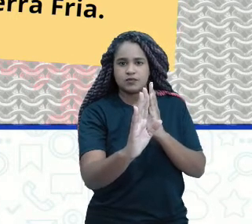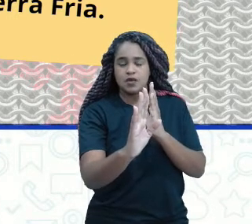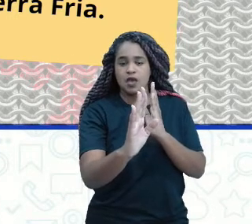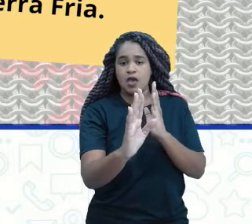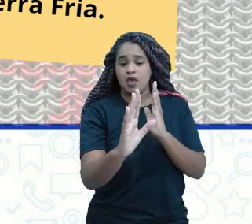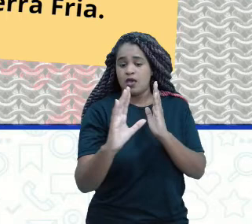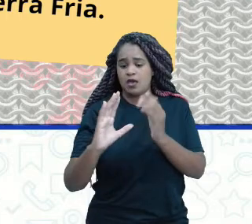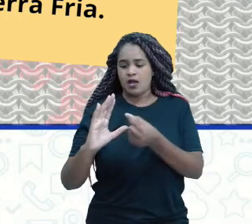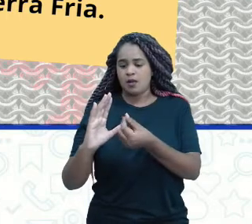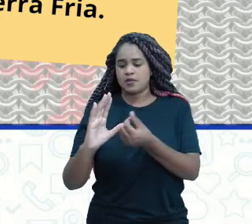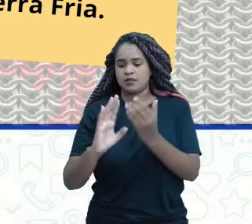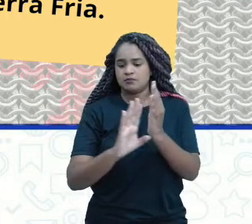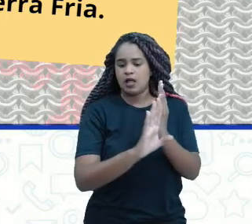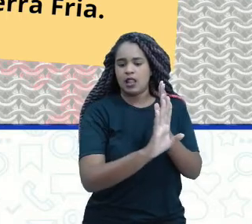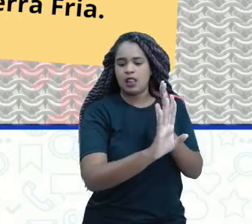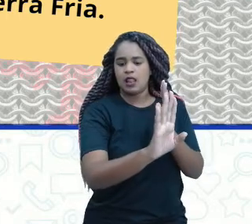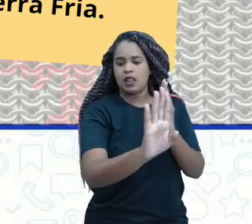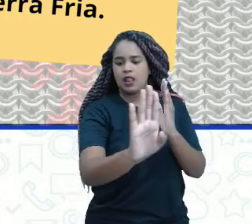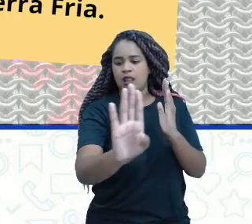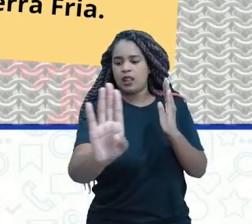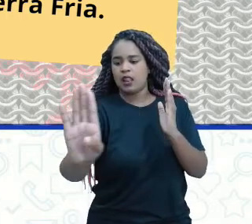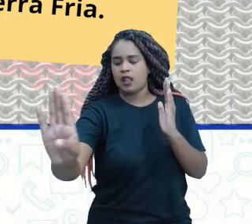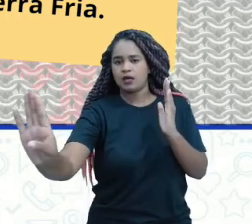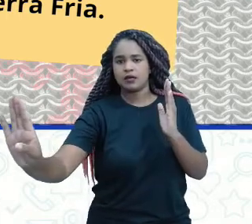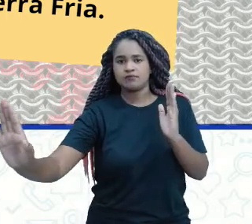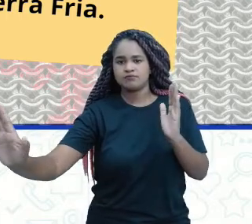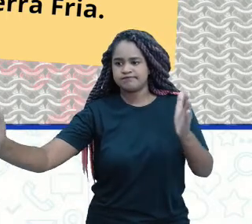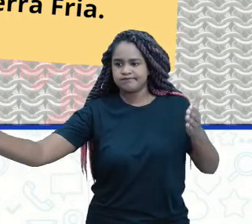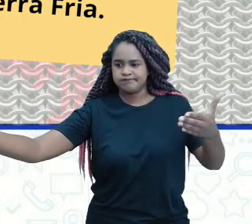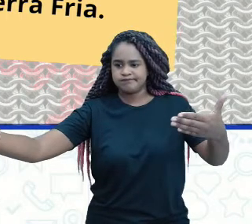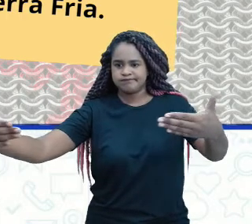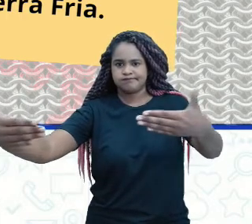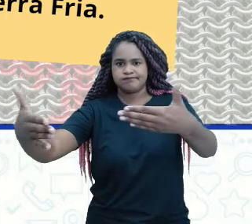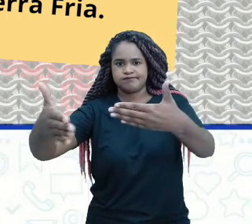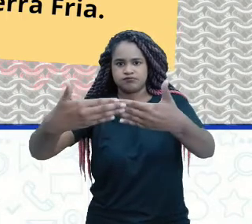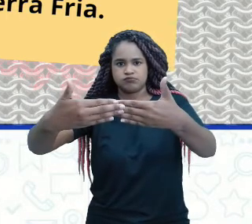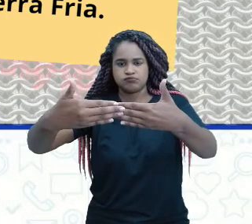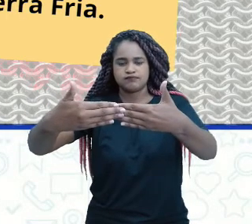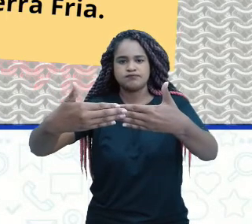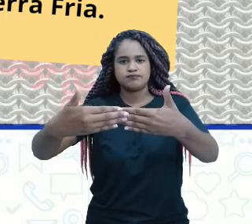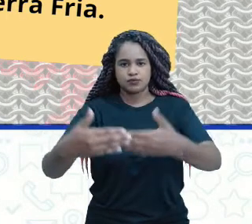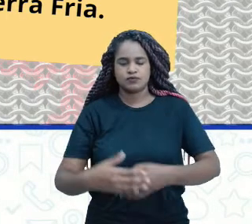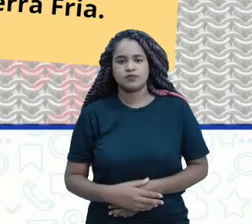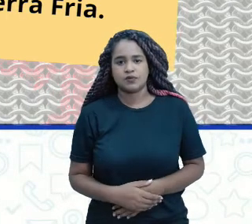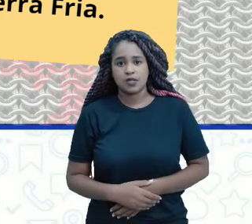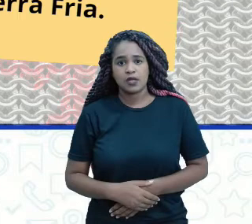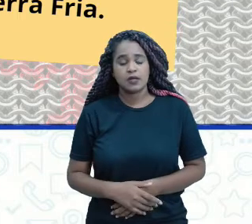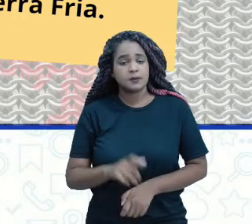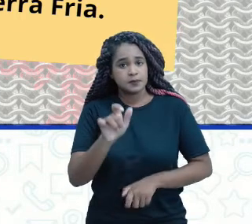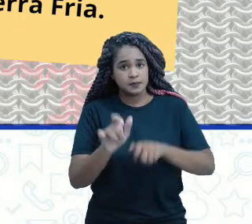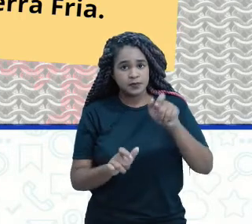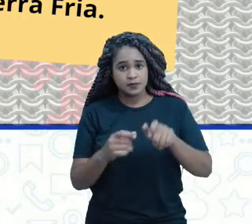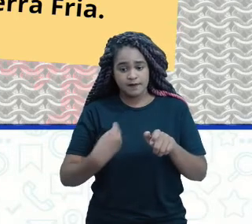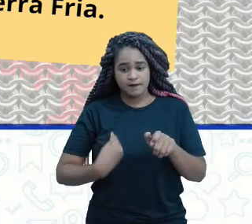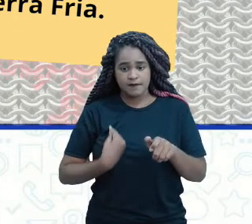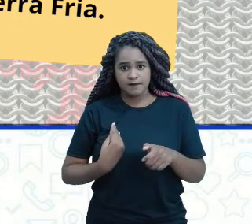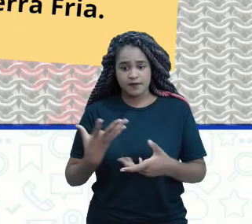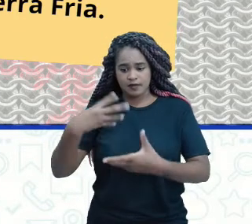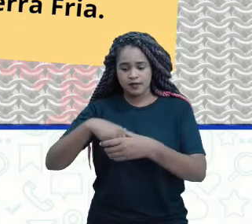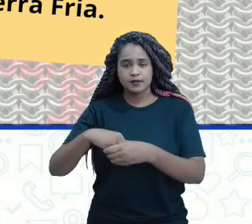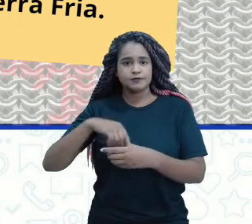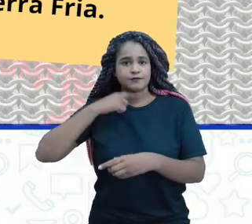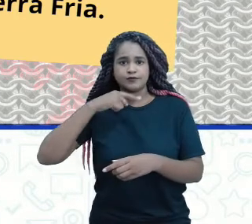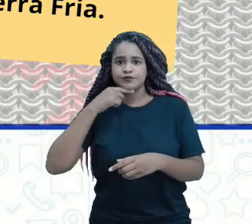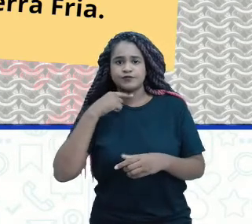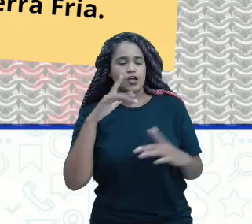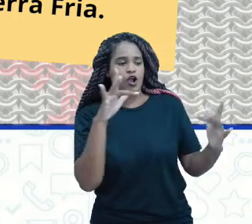todinha cercada, né? Então tinha acesso, claro, para o aeroporto, né? Mas Quem vivia na parte capitalista não tinha acesso à parte